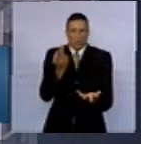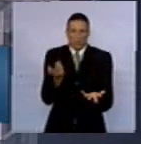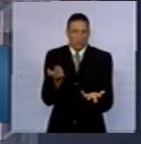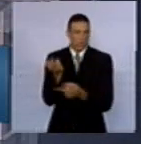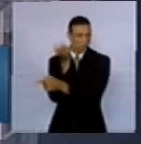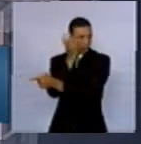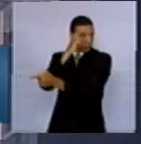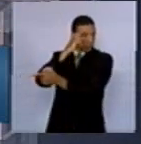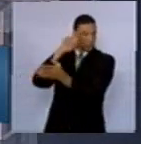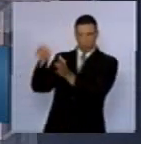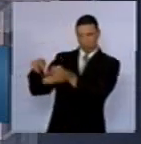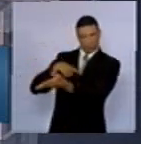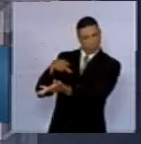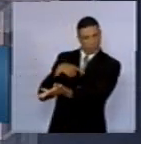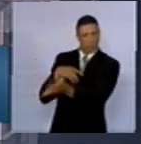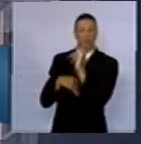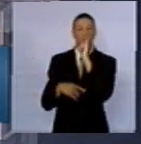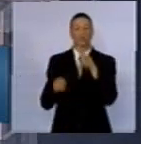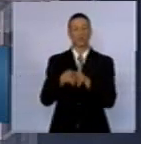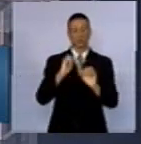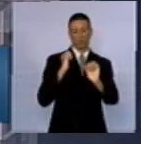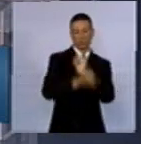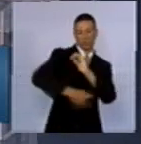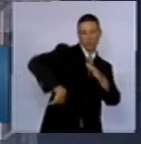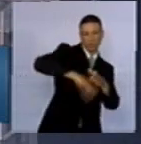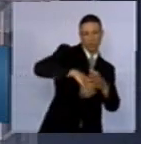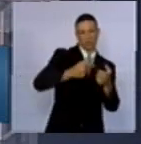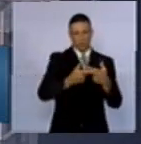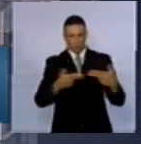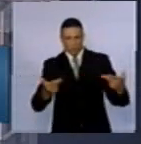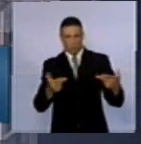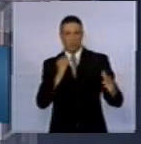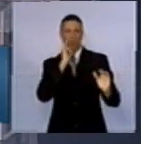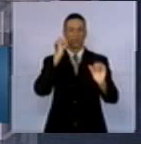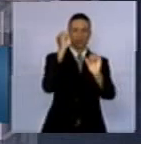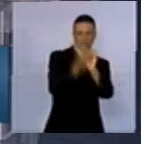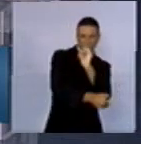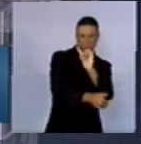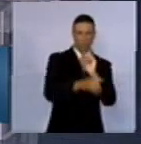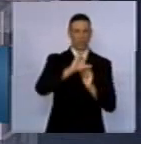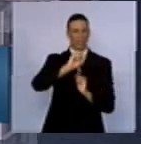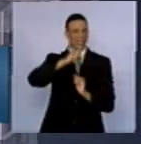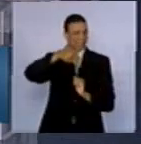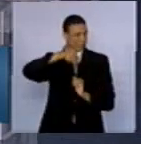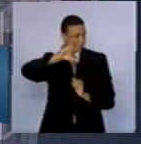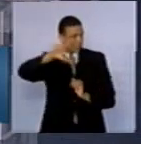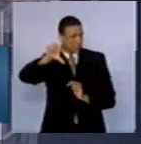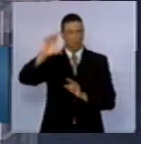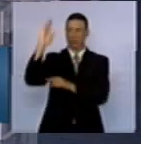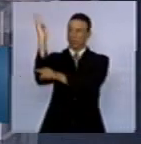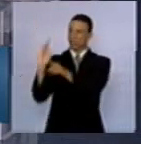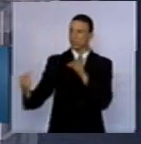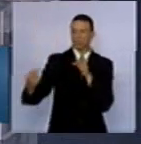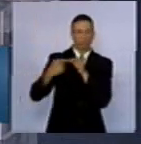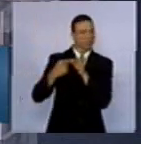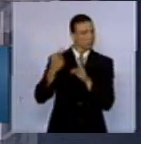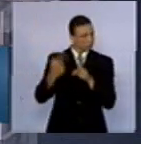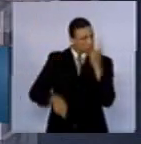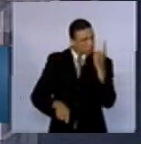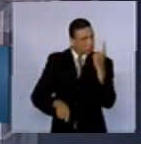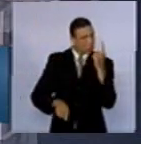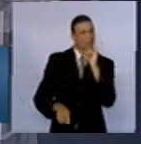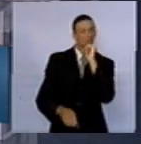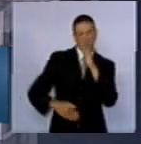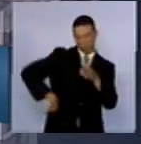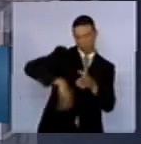cultura? Por que o esporte também não é considerado um canal válido brasileiro para o cumprimento das cotas?